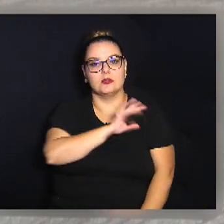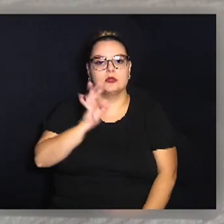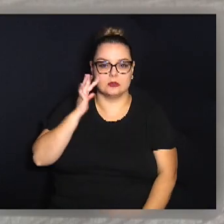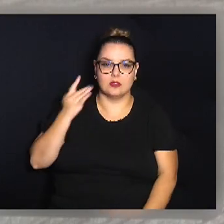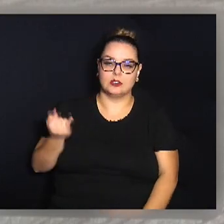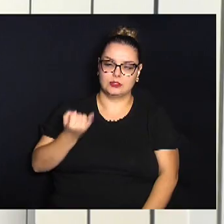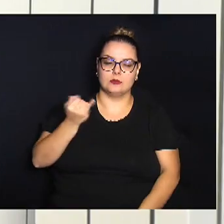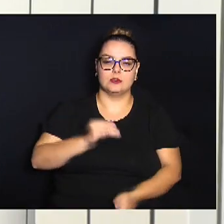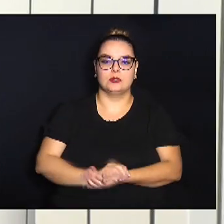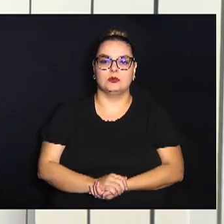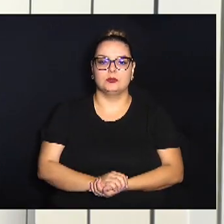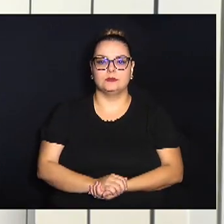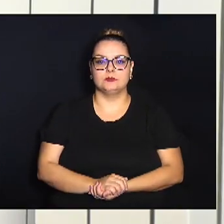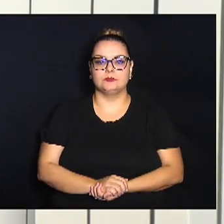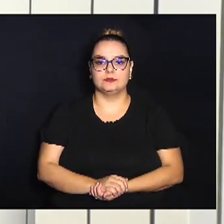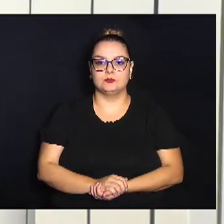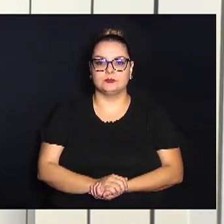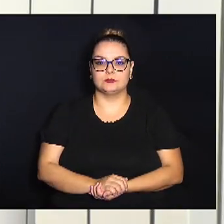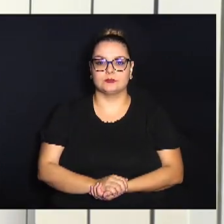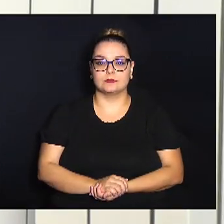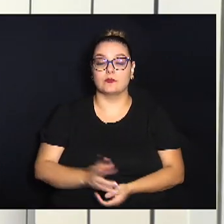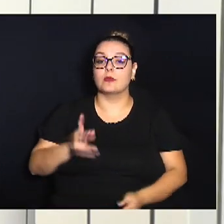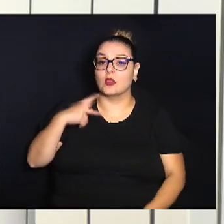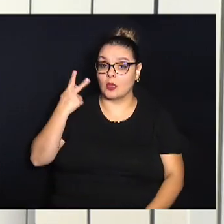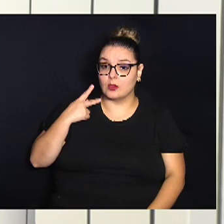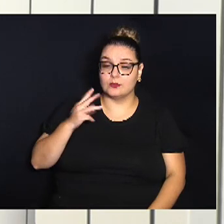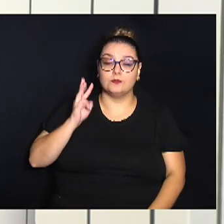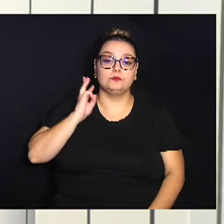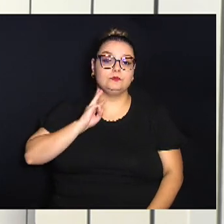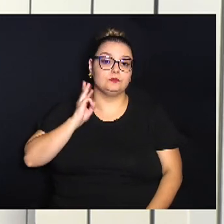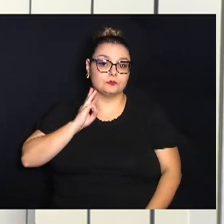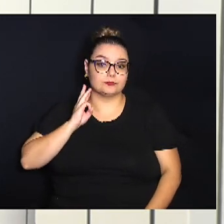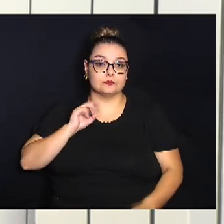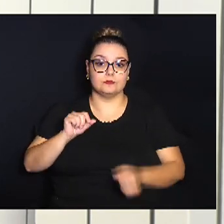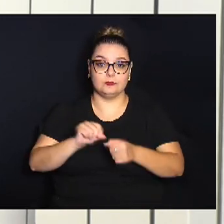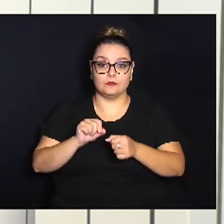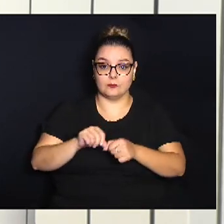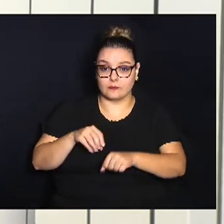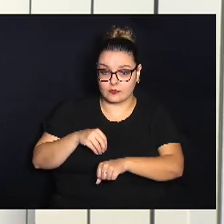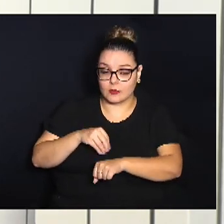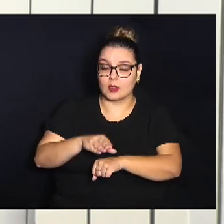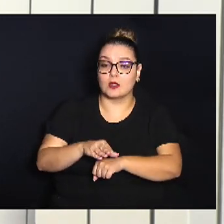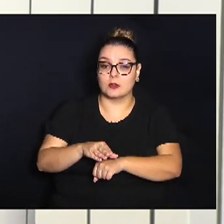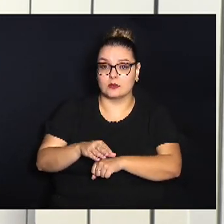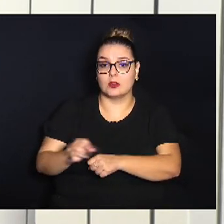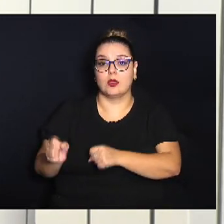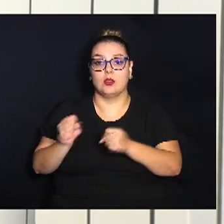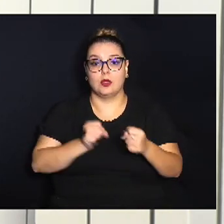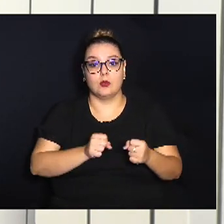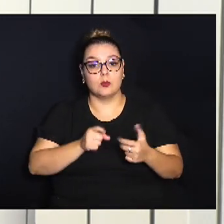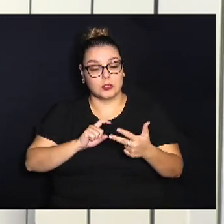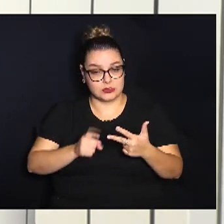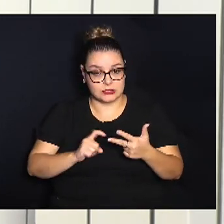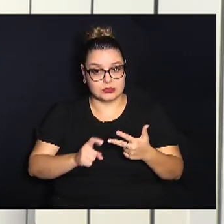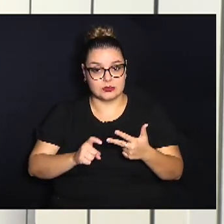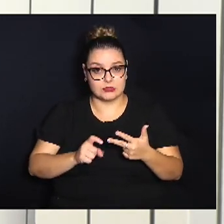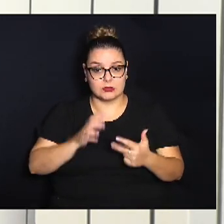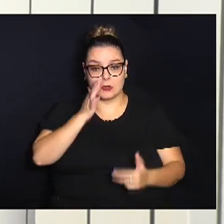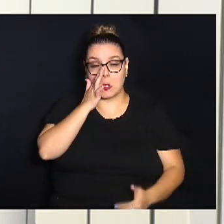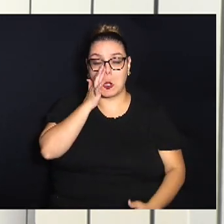importante. O vereador Cecílio Santos fez uma indicação ao Poder Executivo para